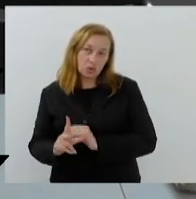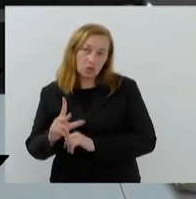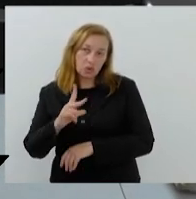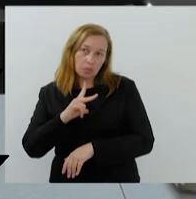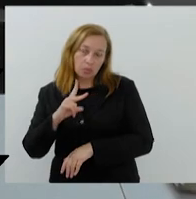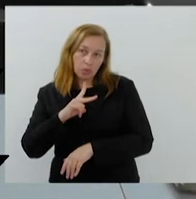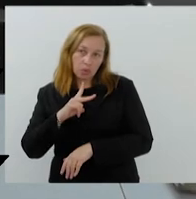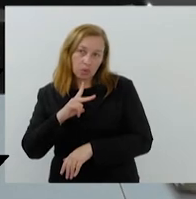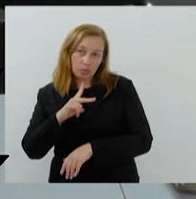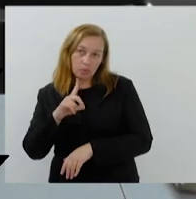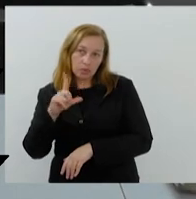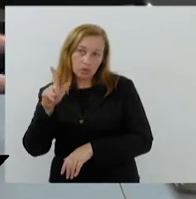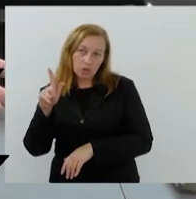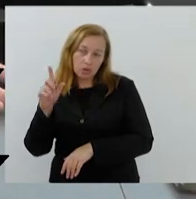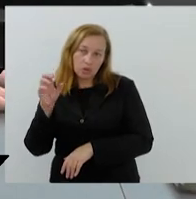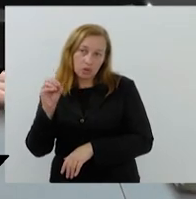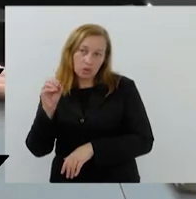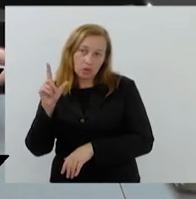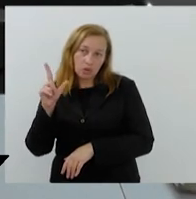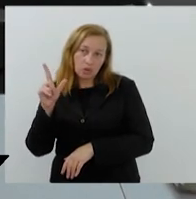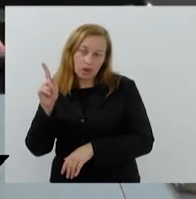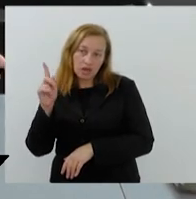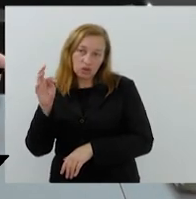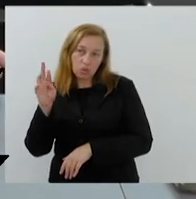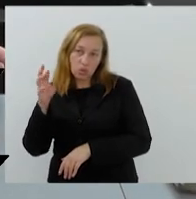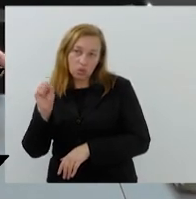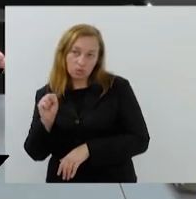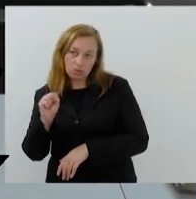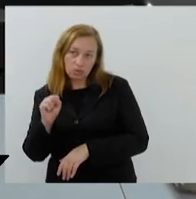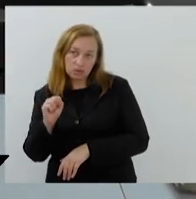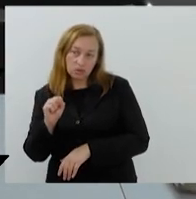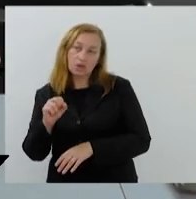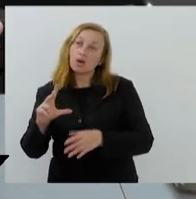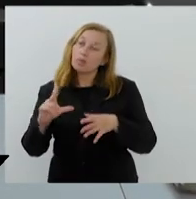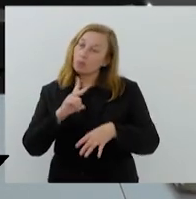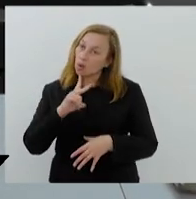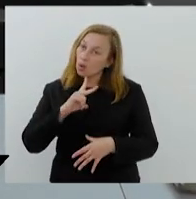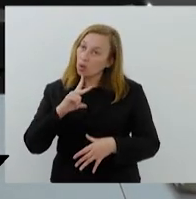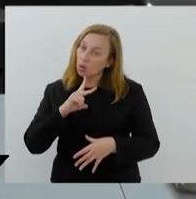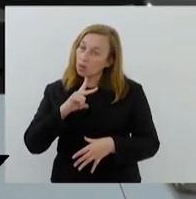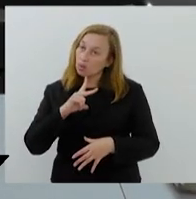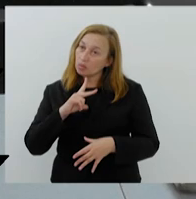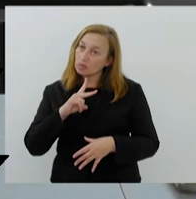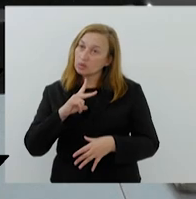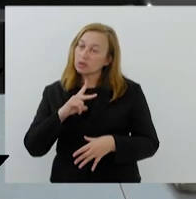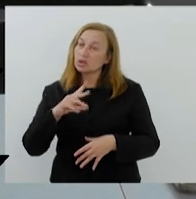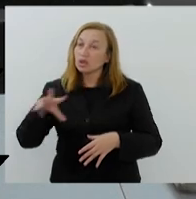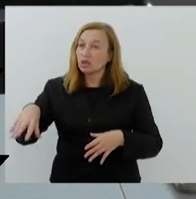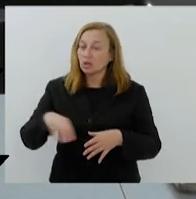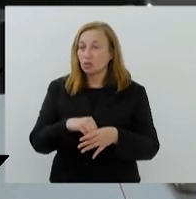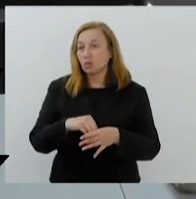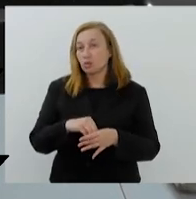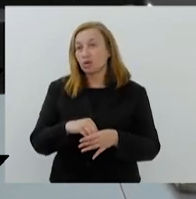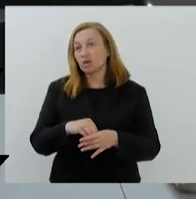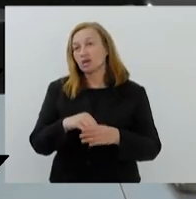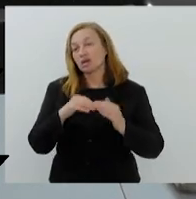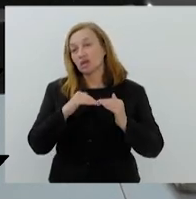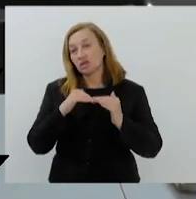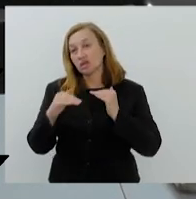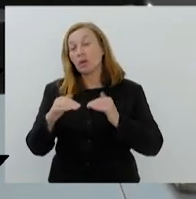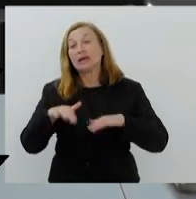e logradouros públicos. Próprios inclui a estação. Então, eu vou